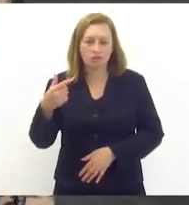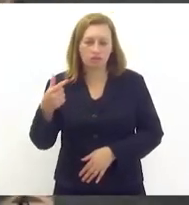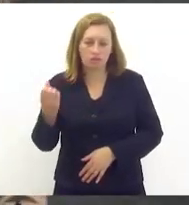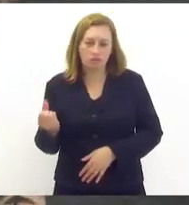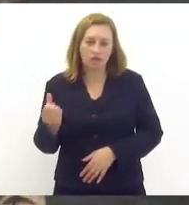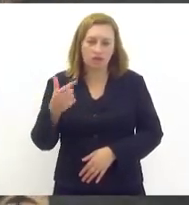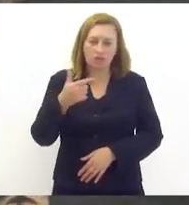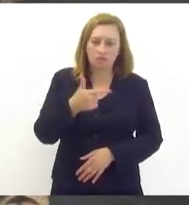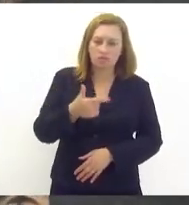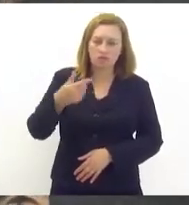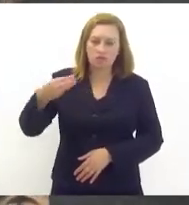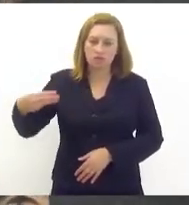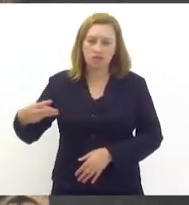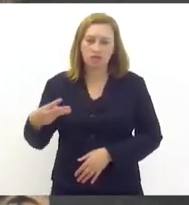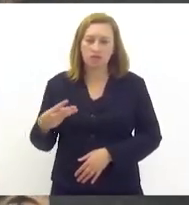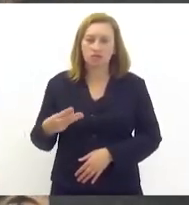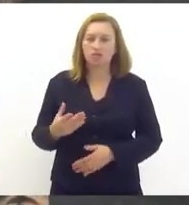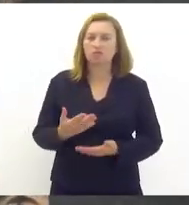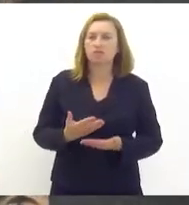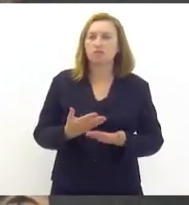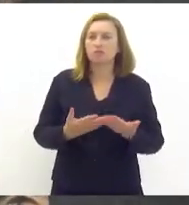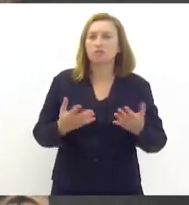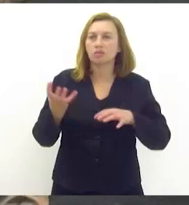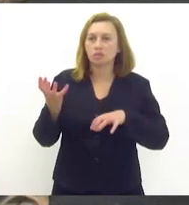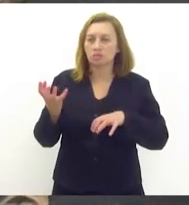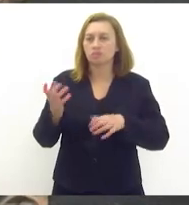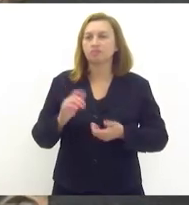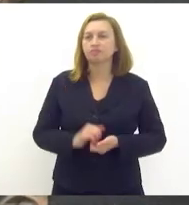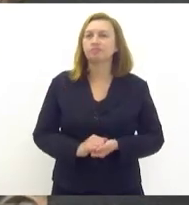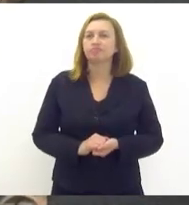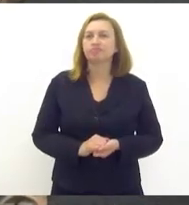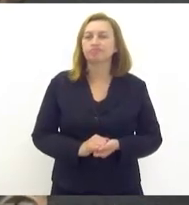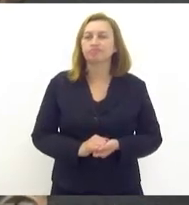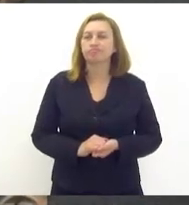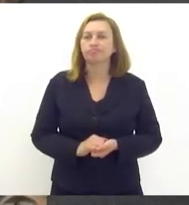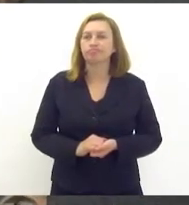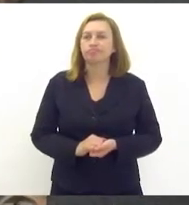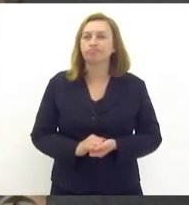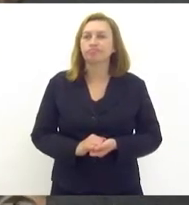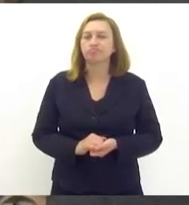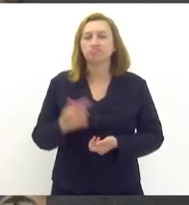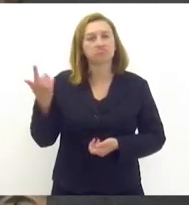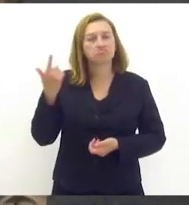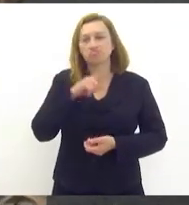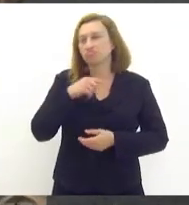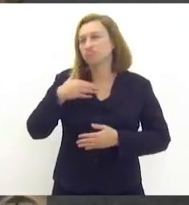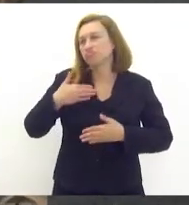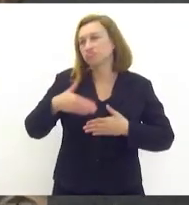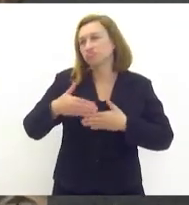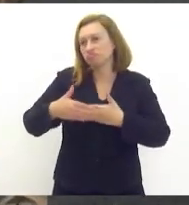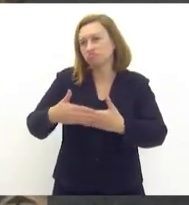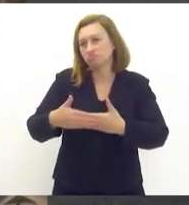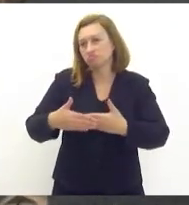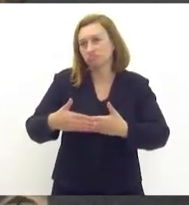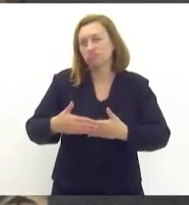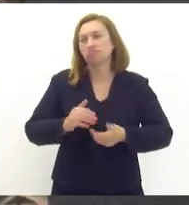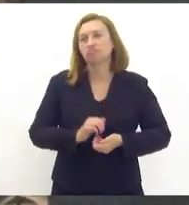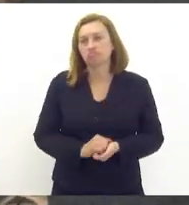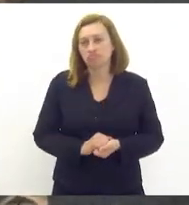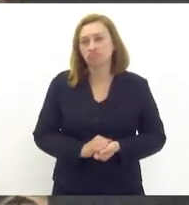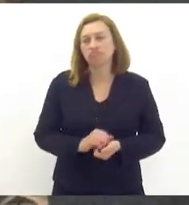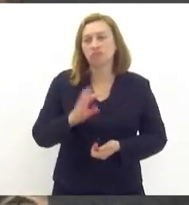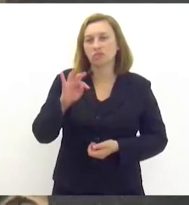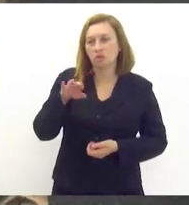descaracterizado no âmbito do congresso nacional e não conseguiu avançar na previsão do estabelecimento